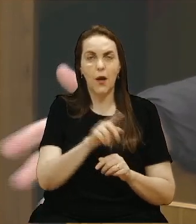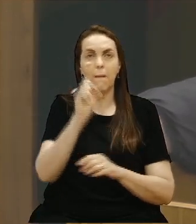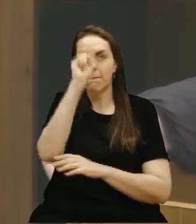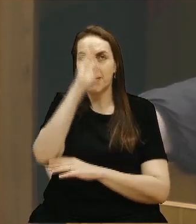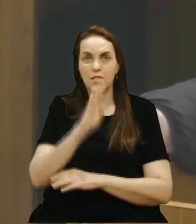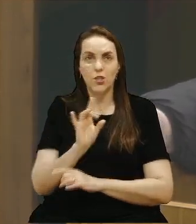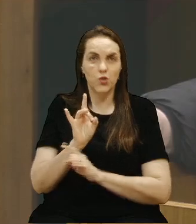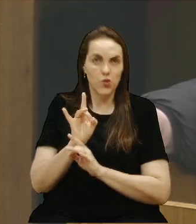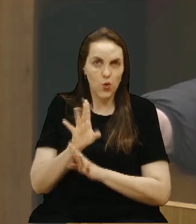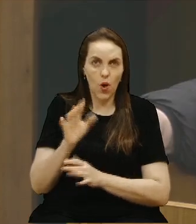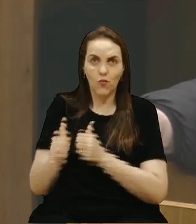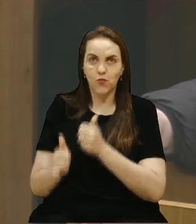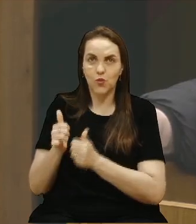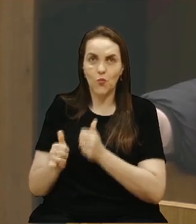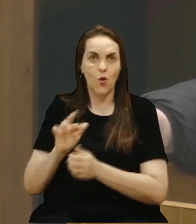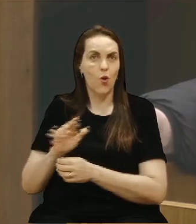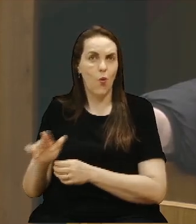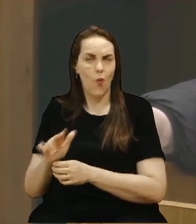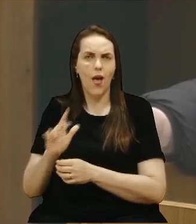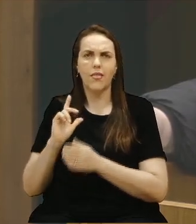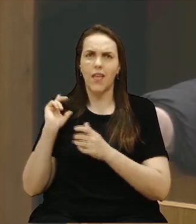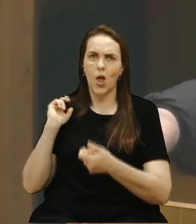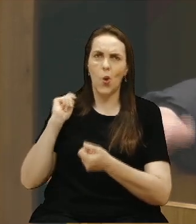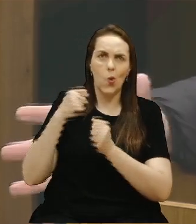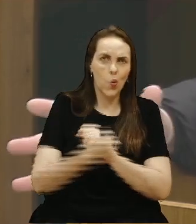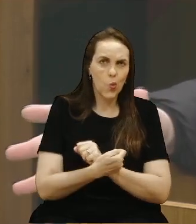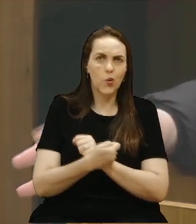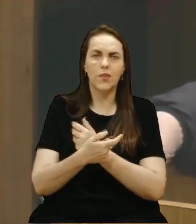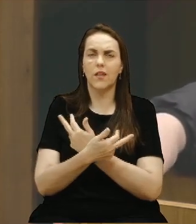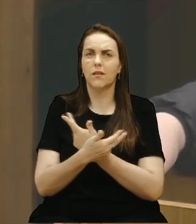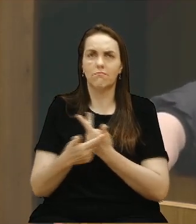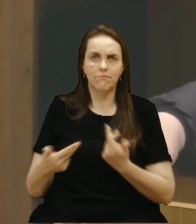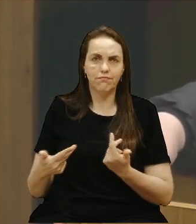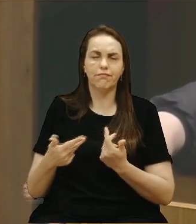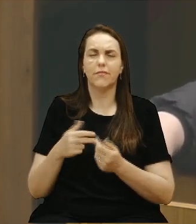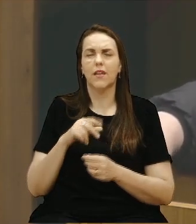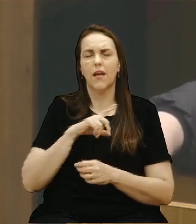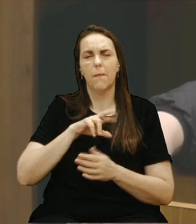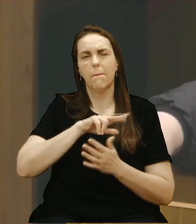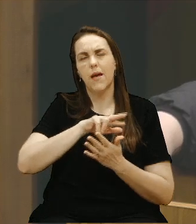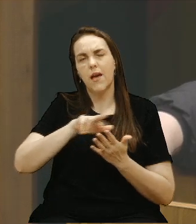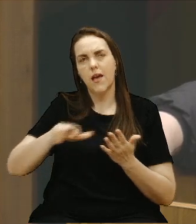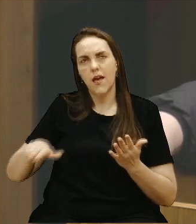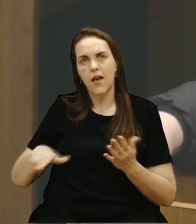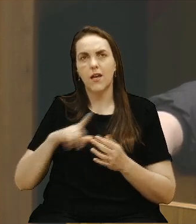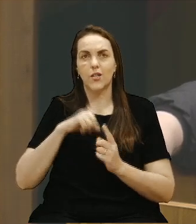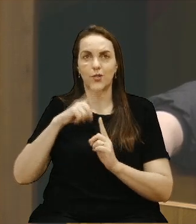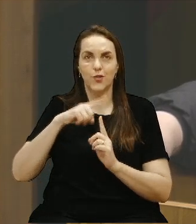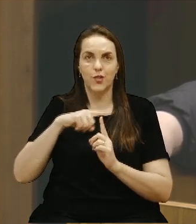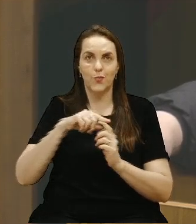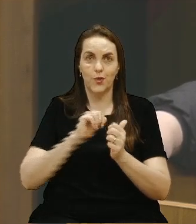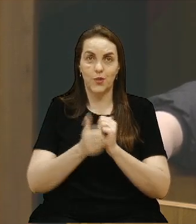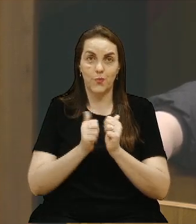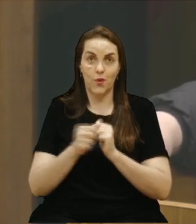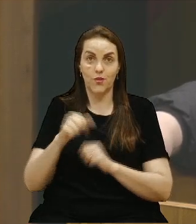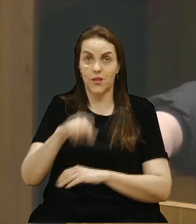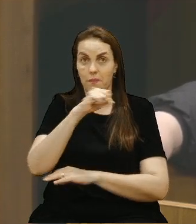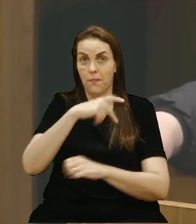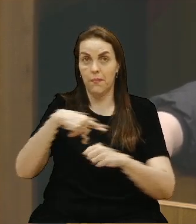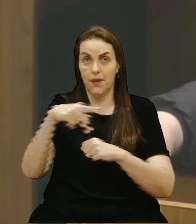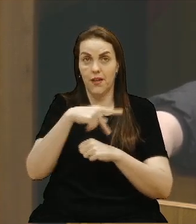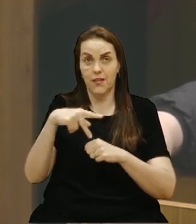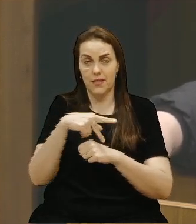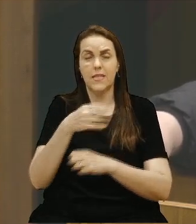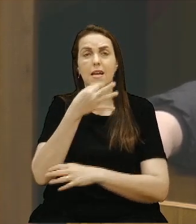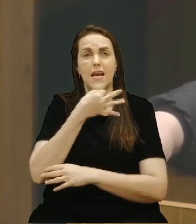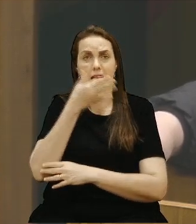país do futebol. A gente tem lutas, artes marciais e tantas outras modalidades aqui no nosso país, e o